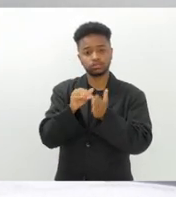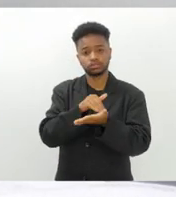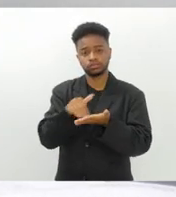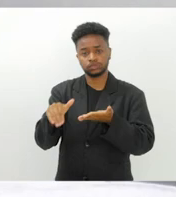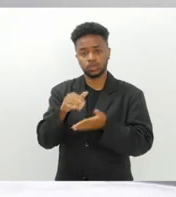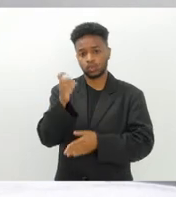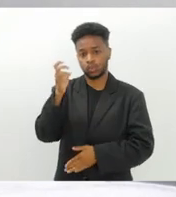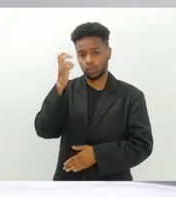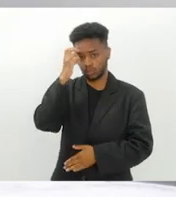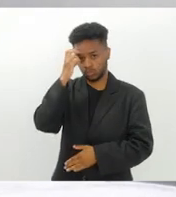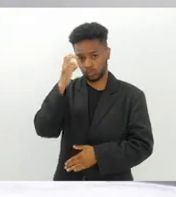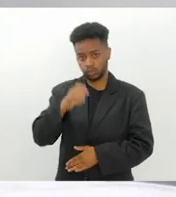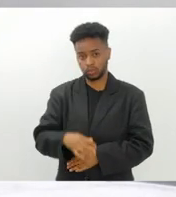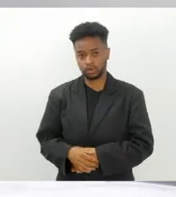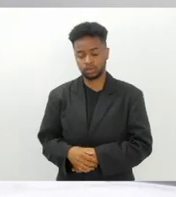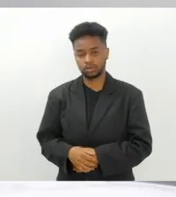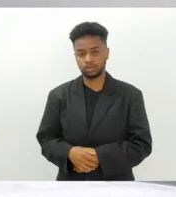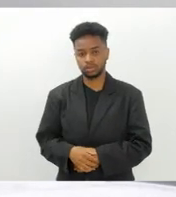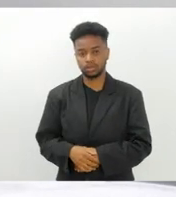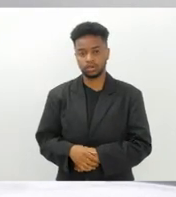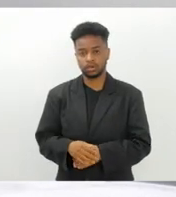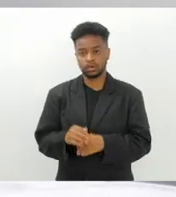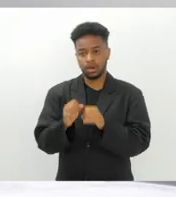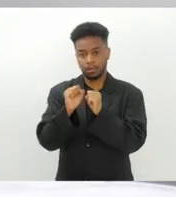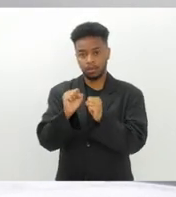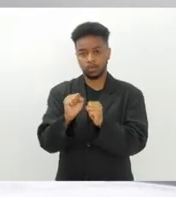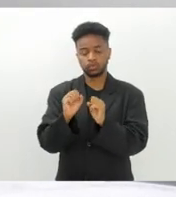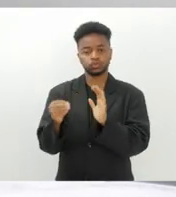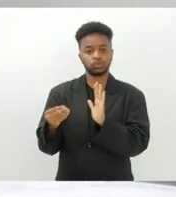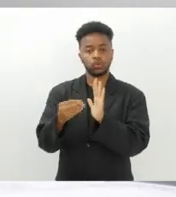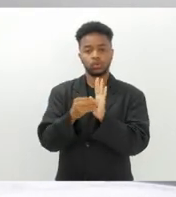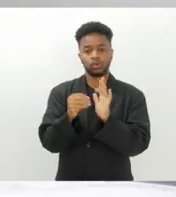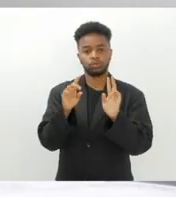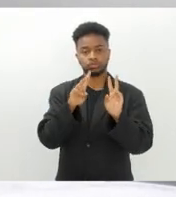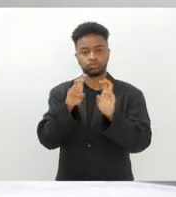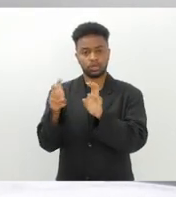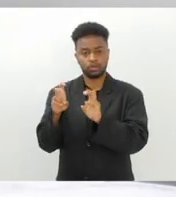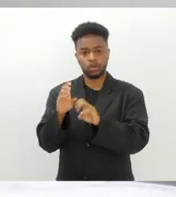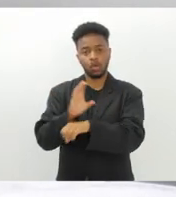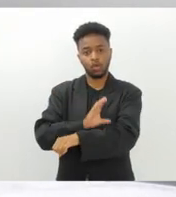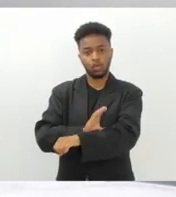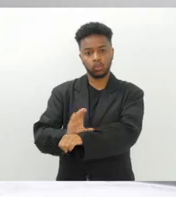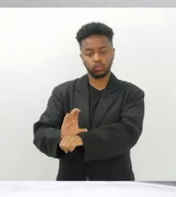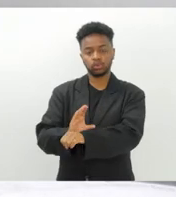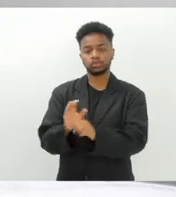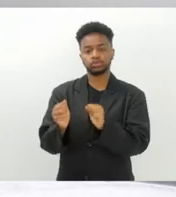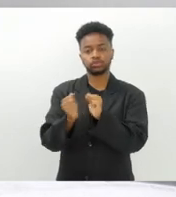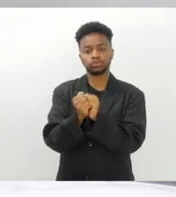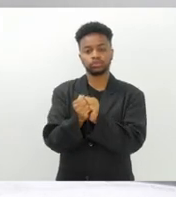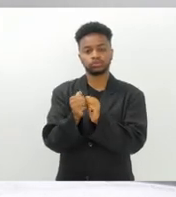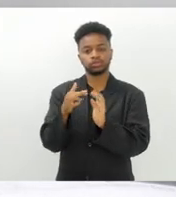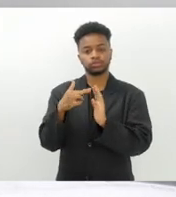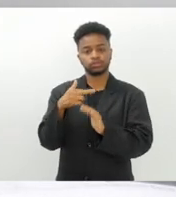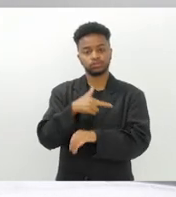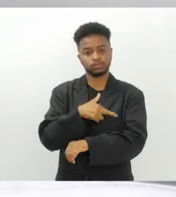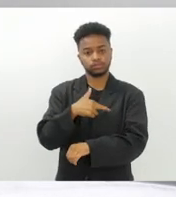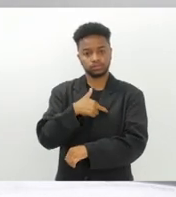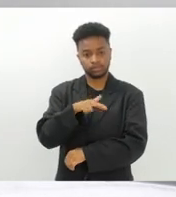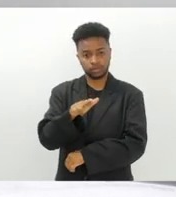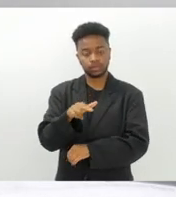de Cultura colocar a questão cultural junto com a religiosidade e